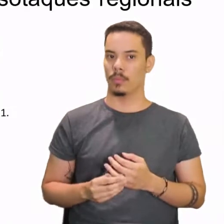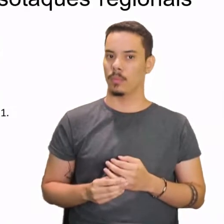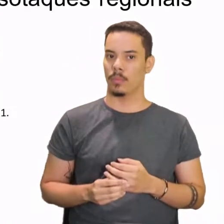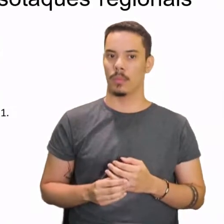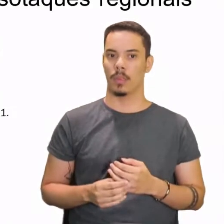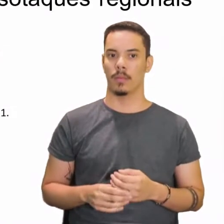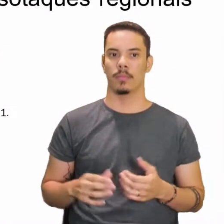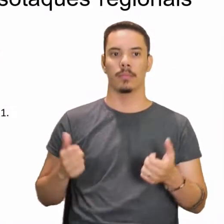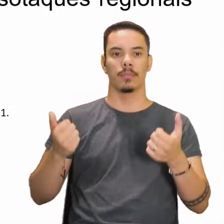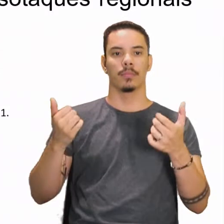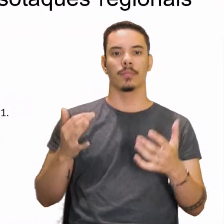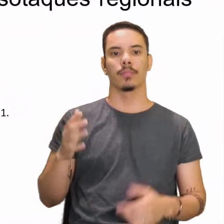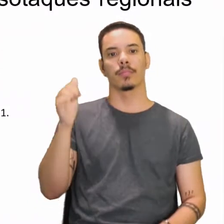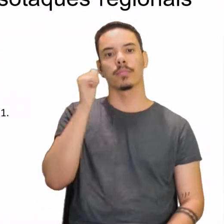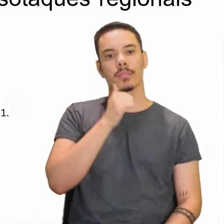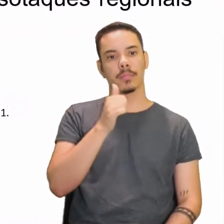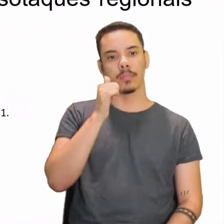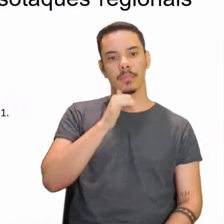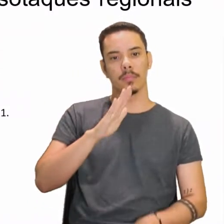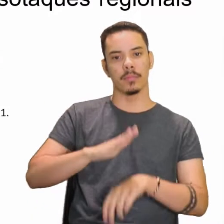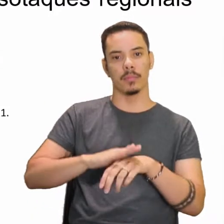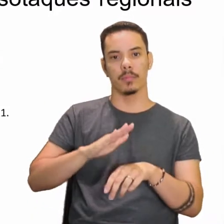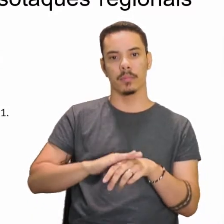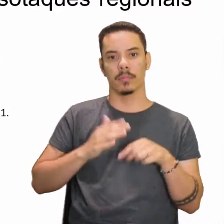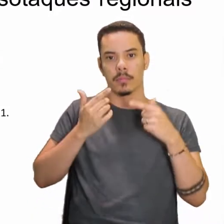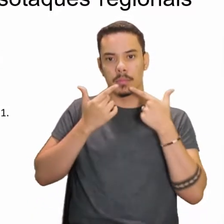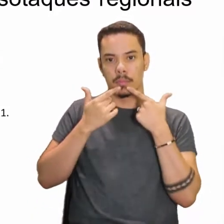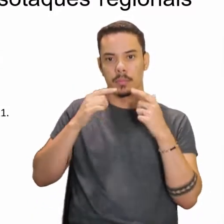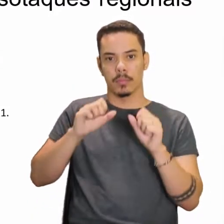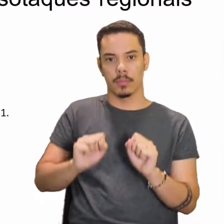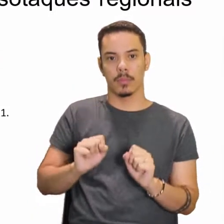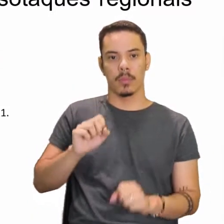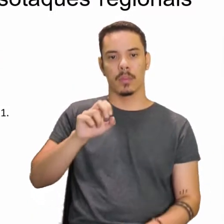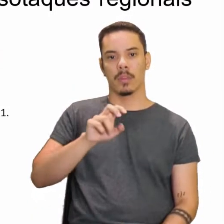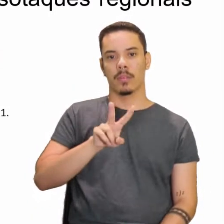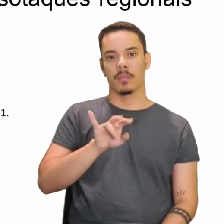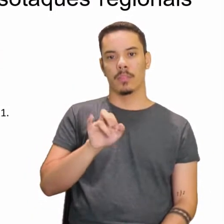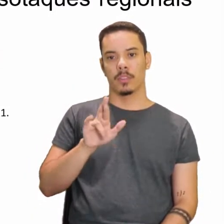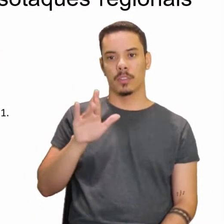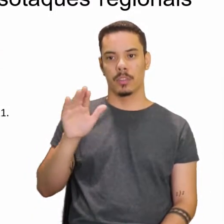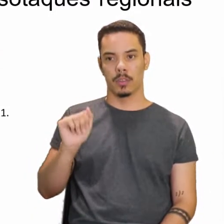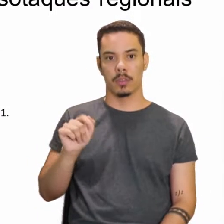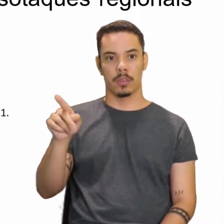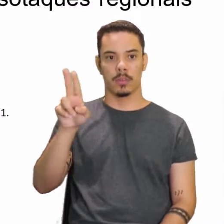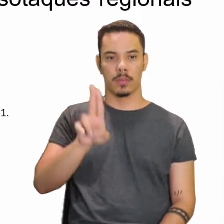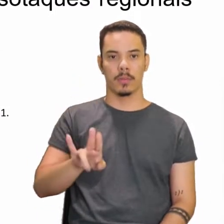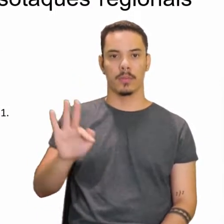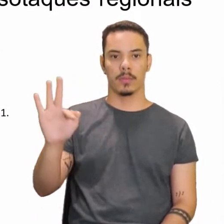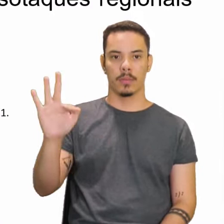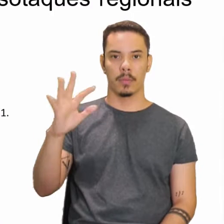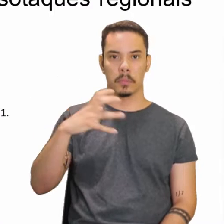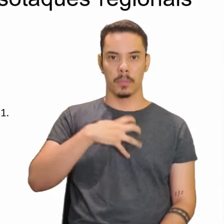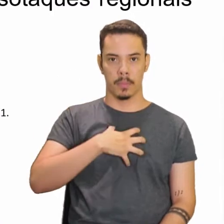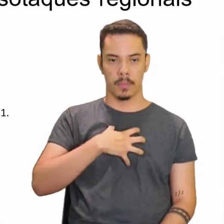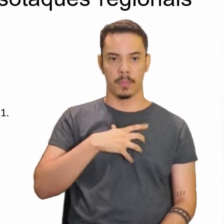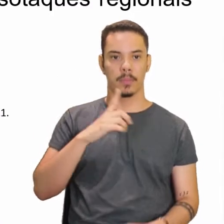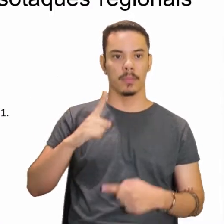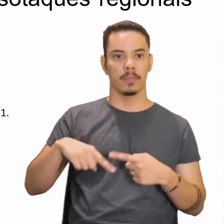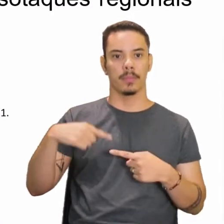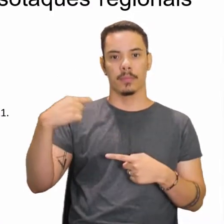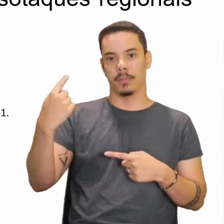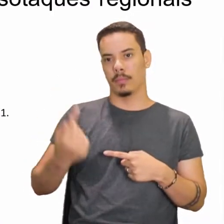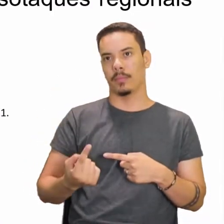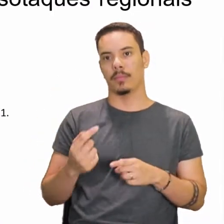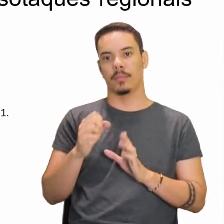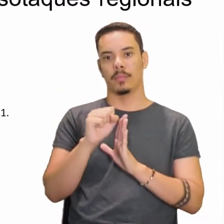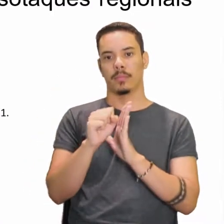Diz a linguista Rosa Virginia Matos e Silva, da Universidade Federal da Bahia. Mais tarde, no final do